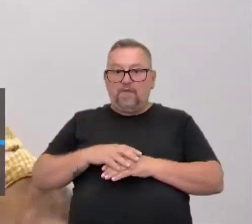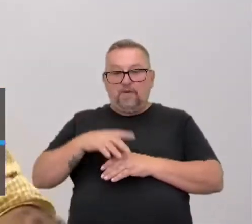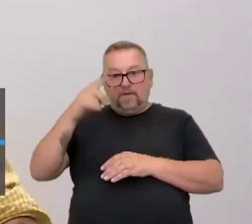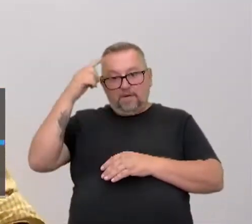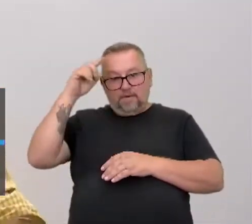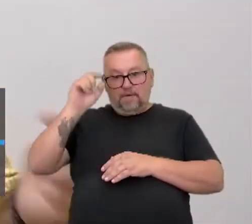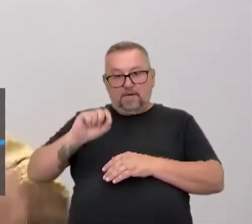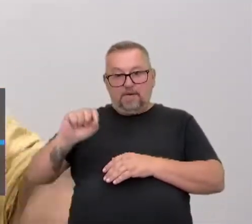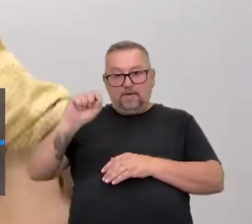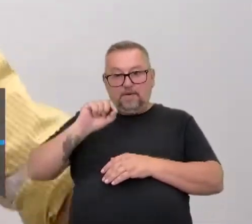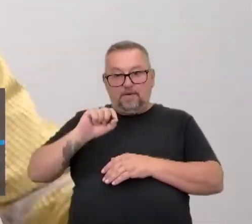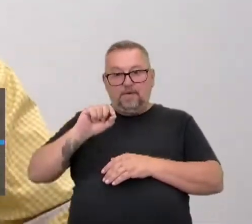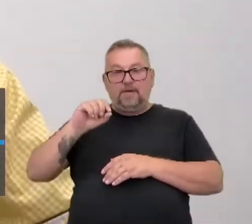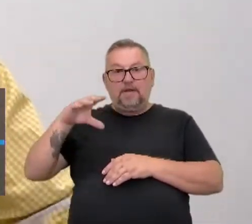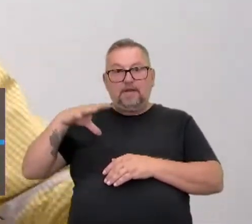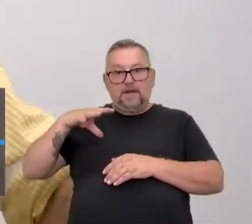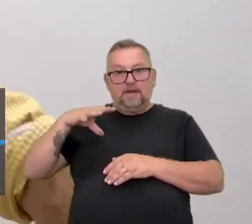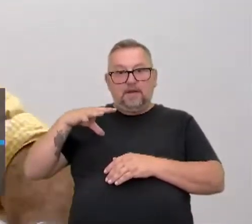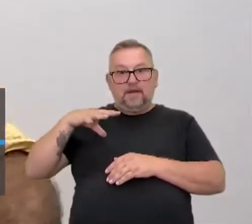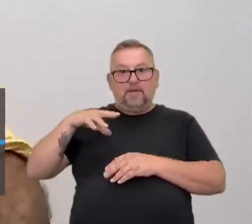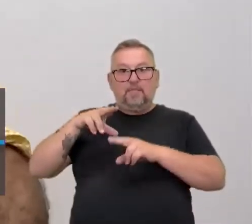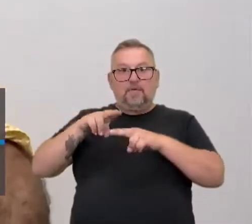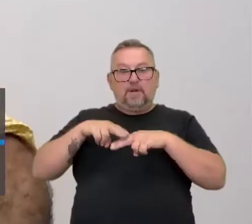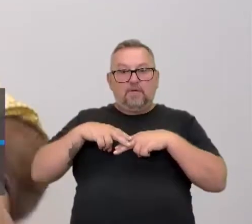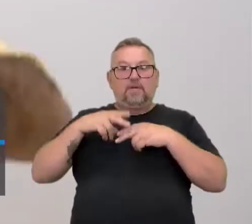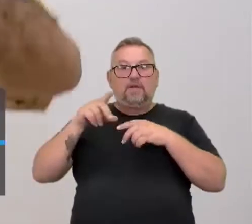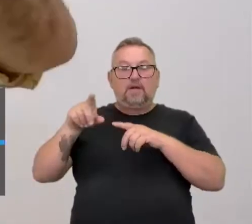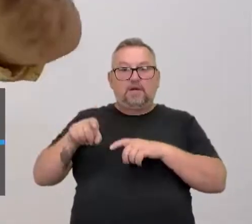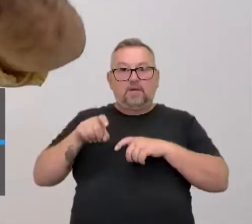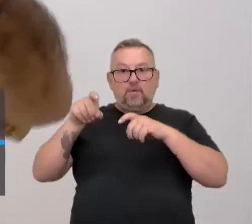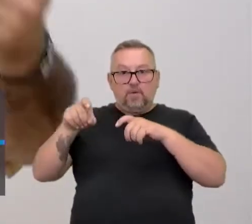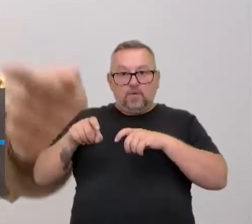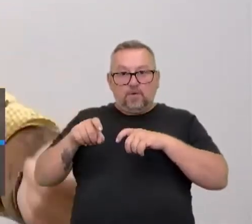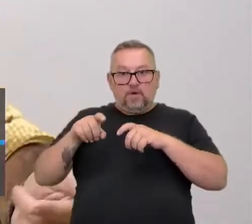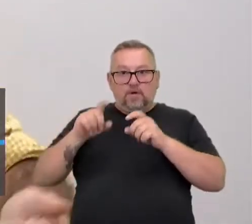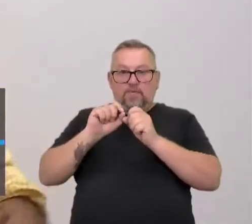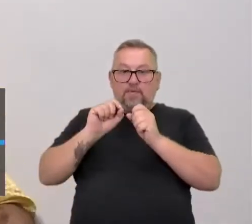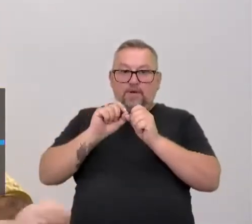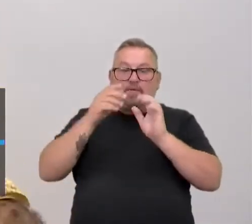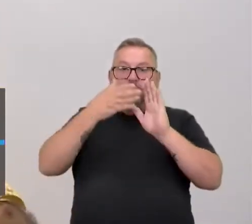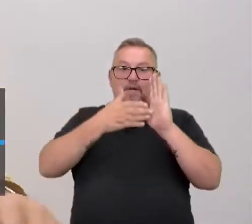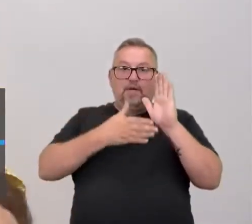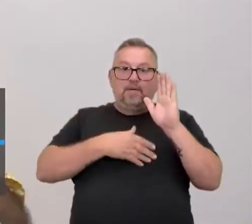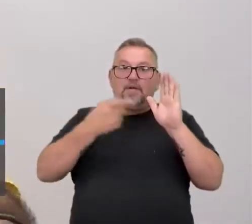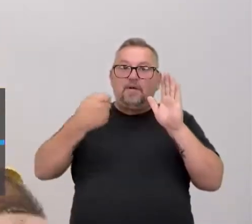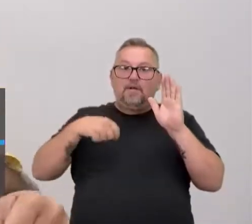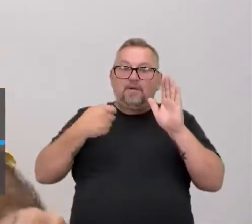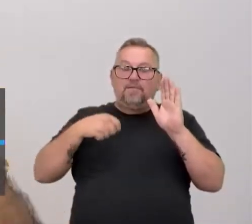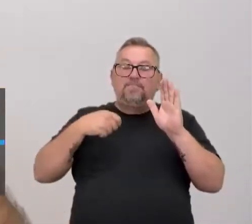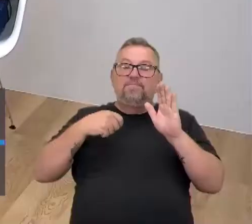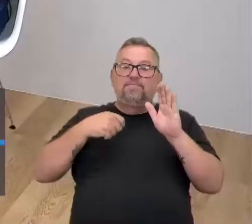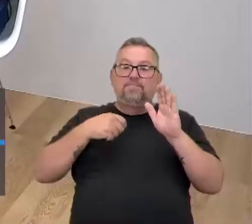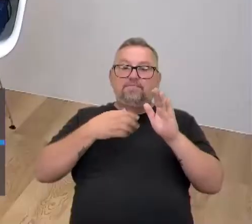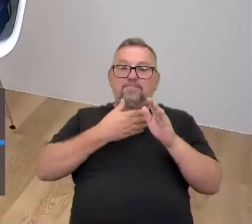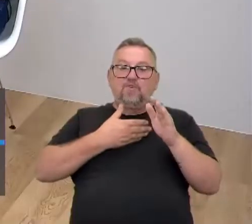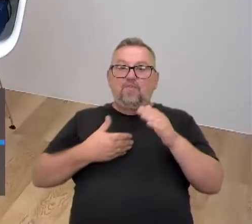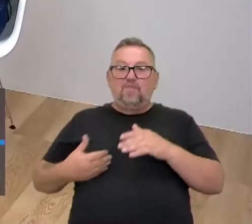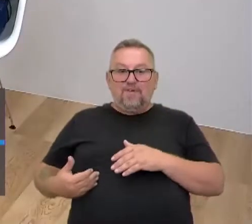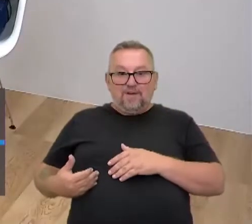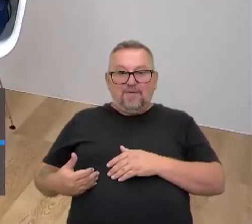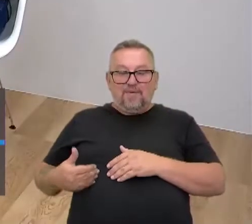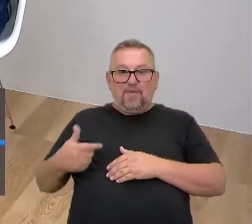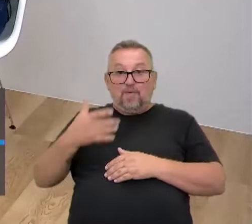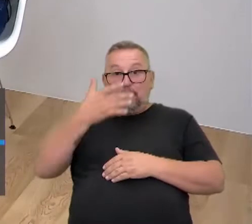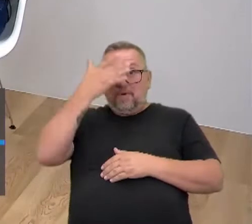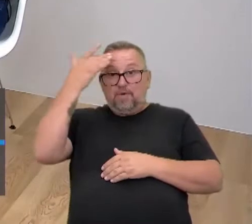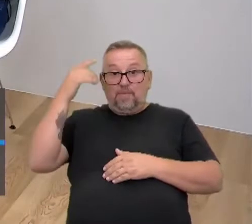ideia de cidade, que surgiu por causa da agricultura. Só que fazer esse planejamento eu preciso de um governo constituído, eu preciso de